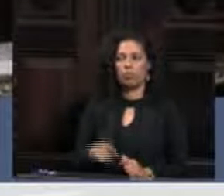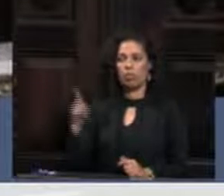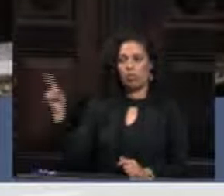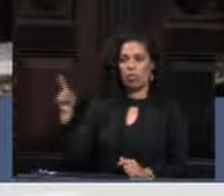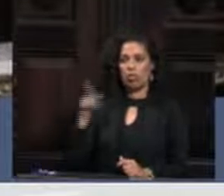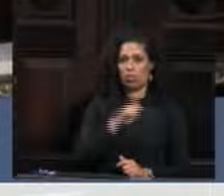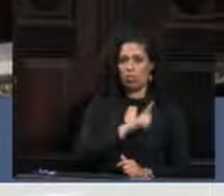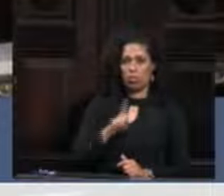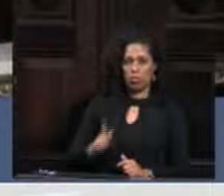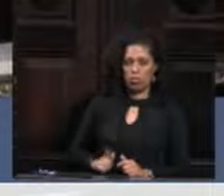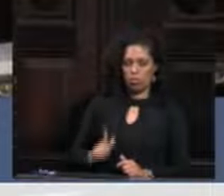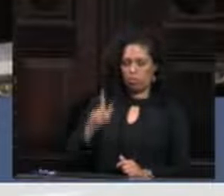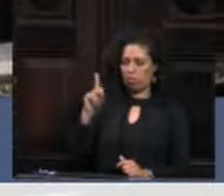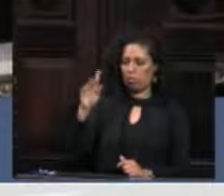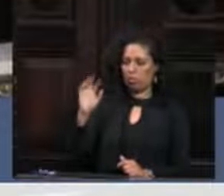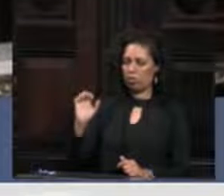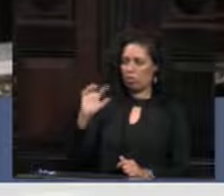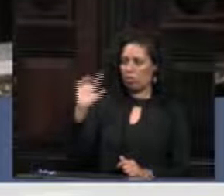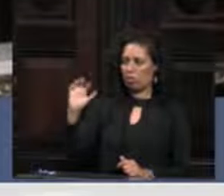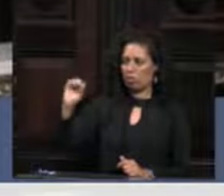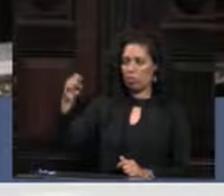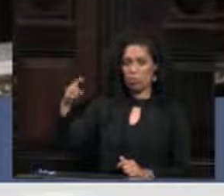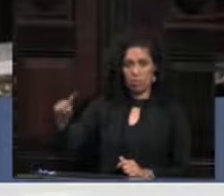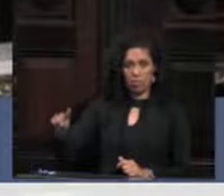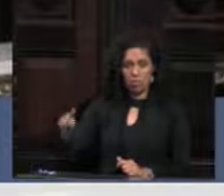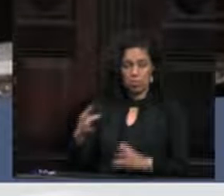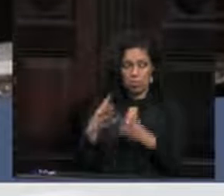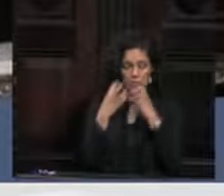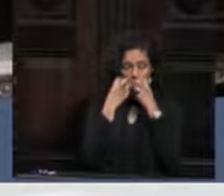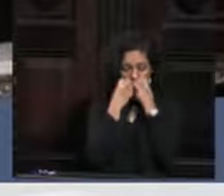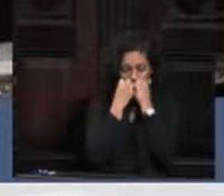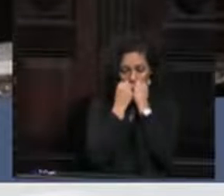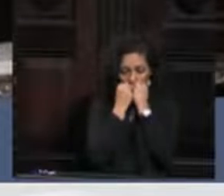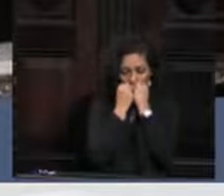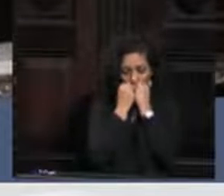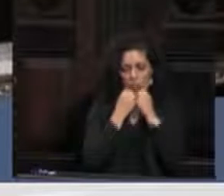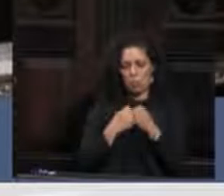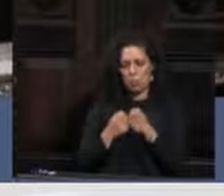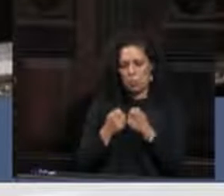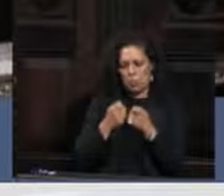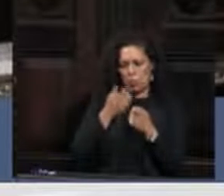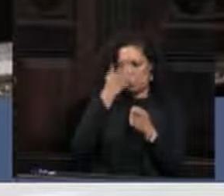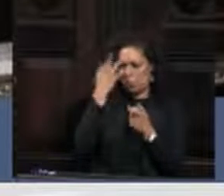constrangido do jeito que está, pressionado do jeito que está,